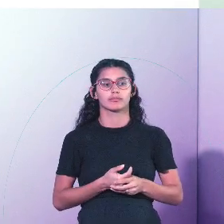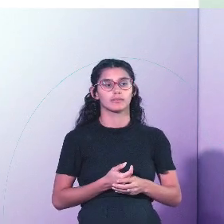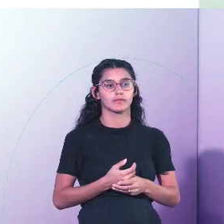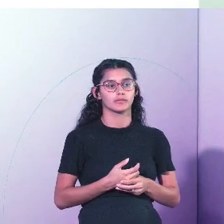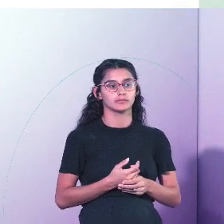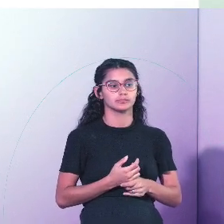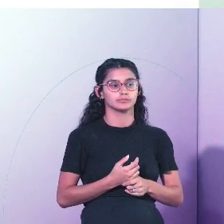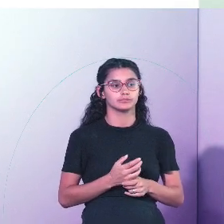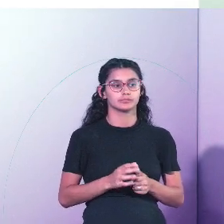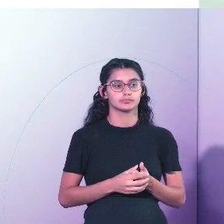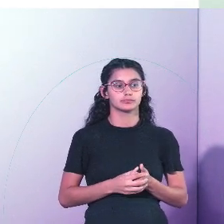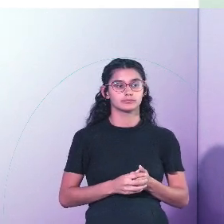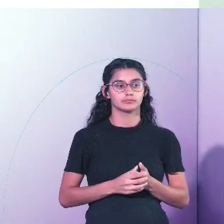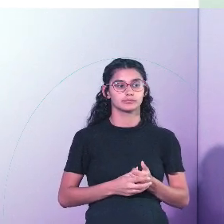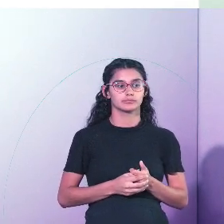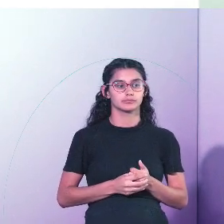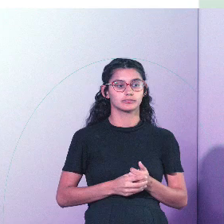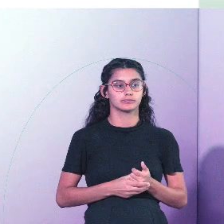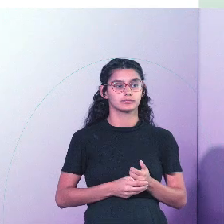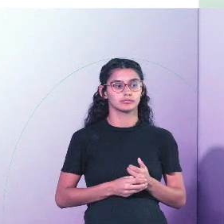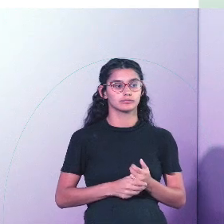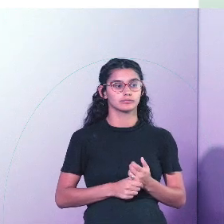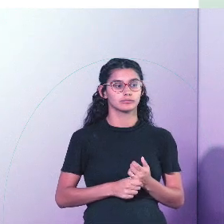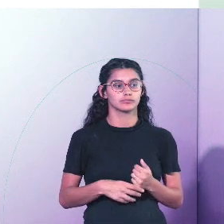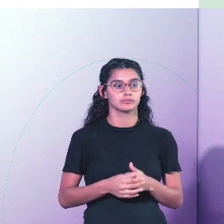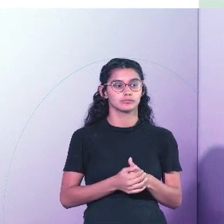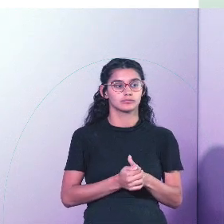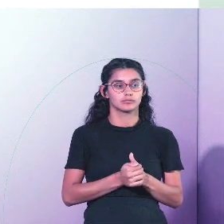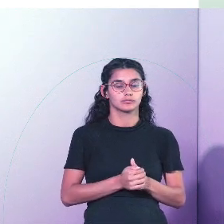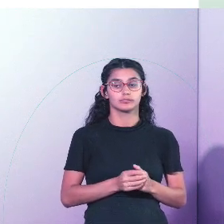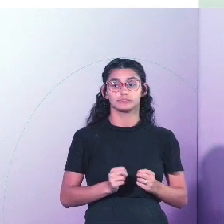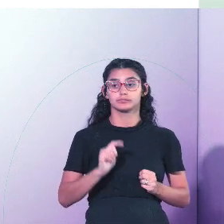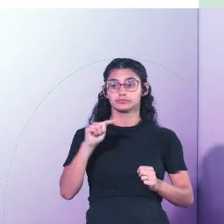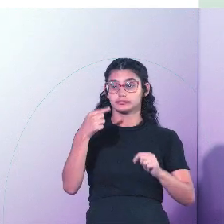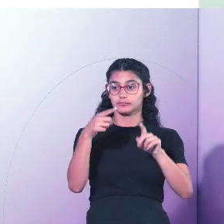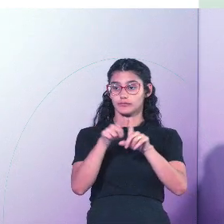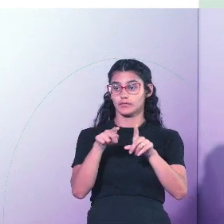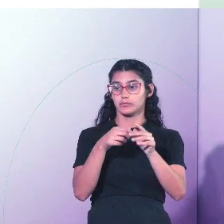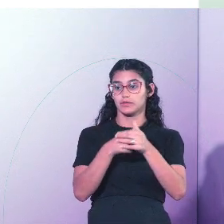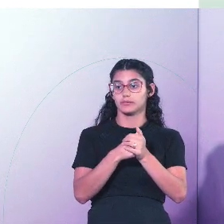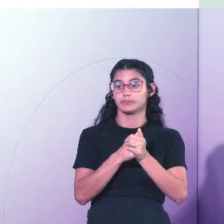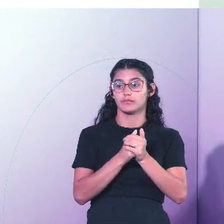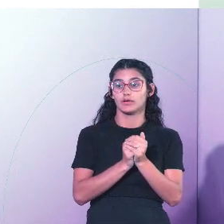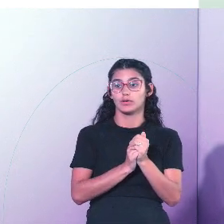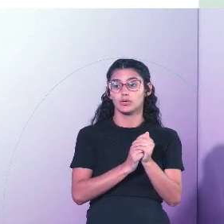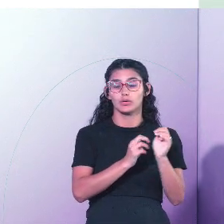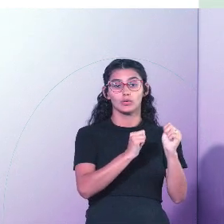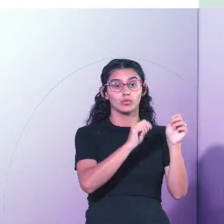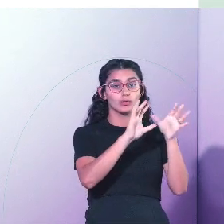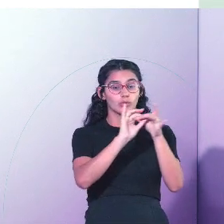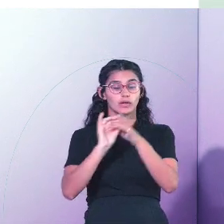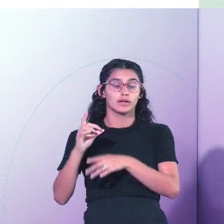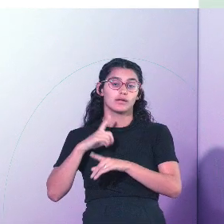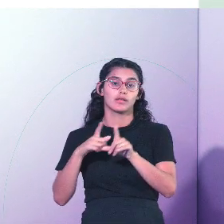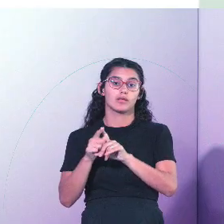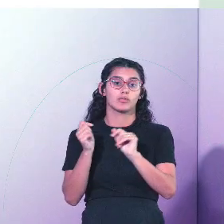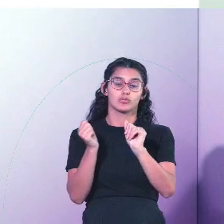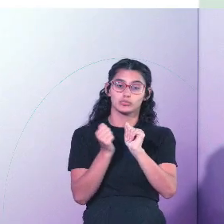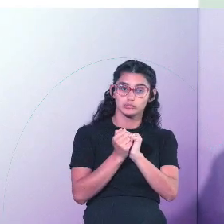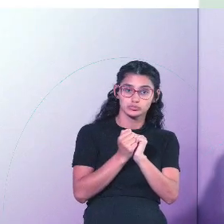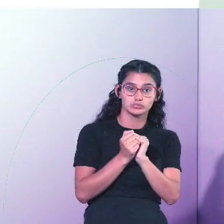presenciei situações desse tipo. Depois, fatores que são ligados ao contexto, tá? Então, sim, a relevância da condição